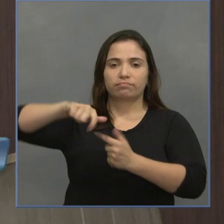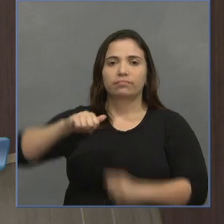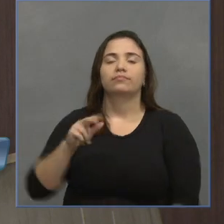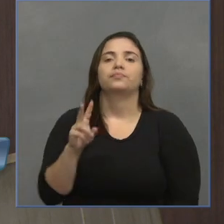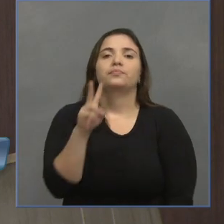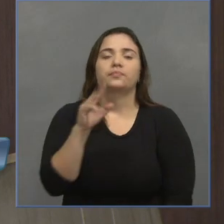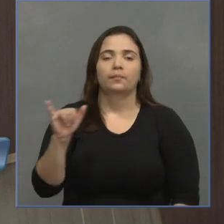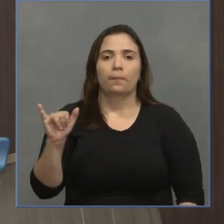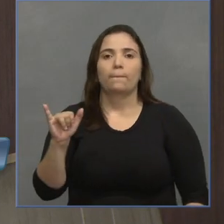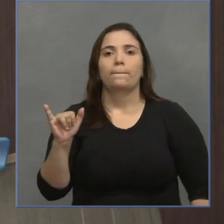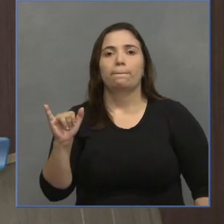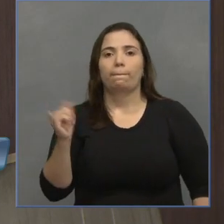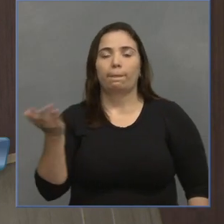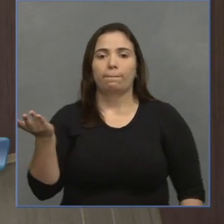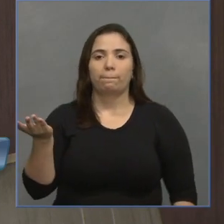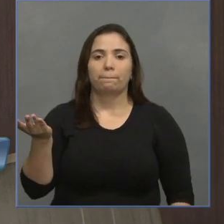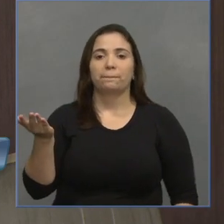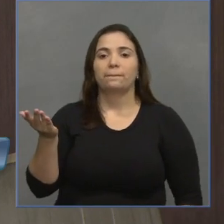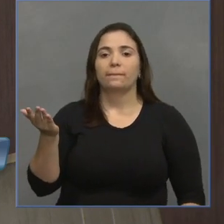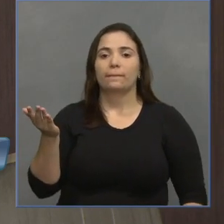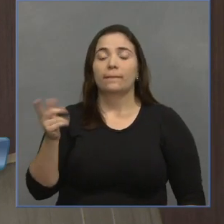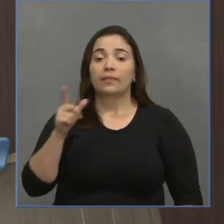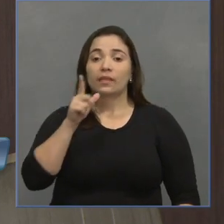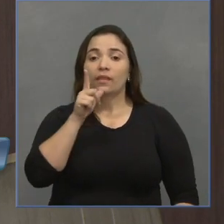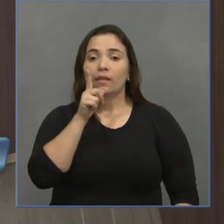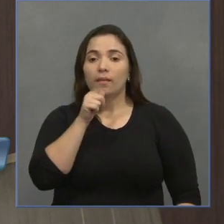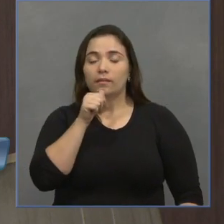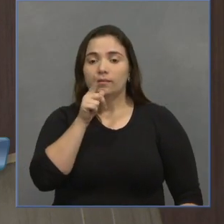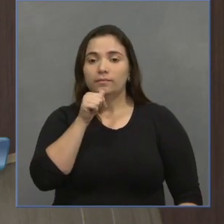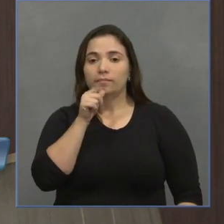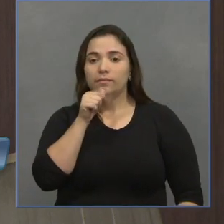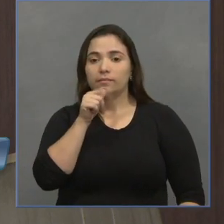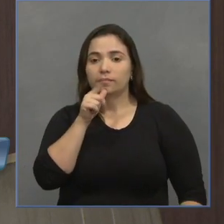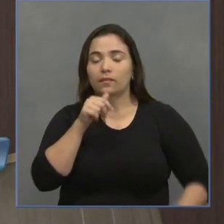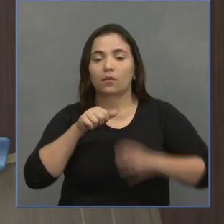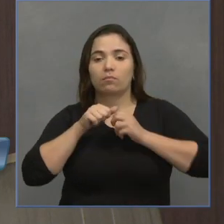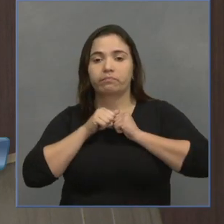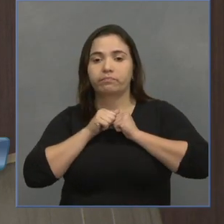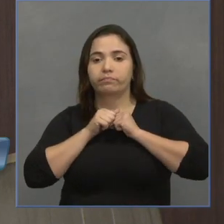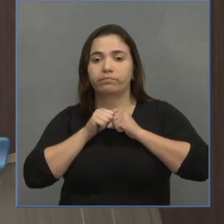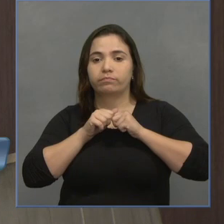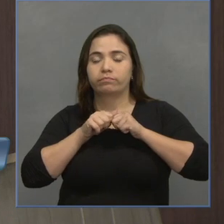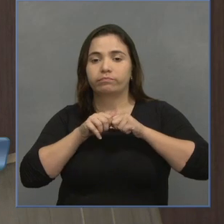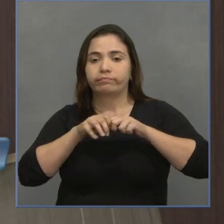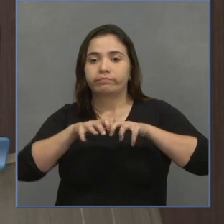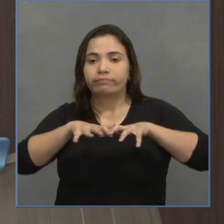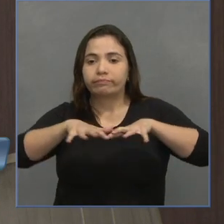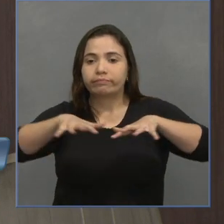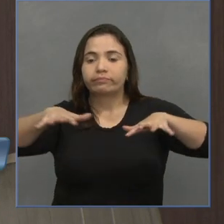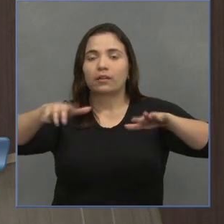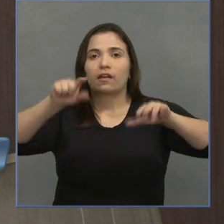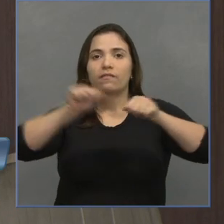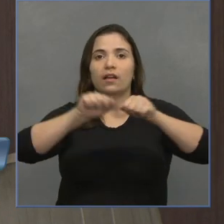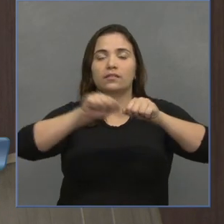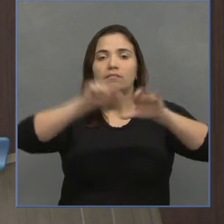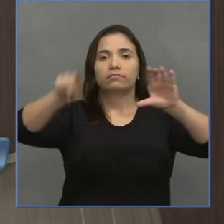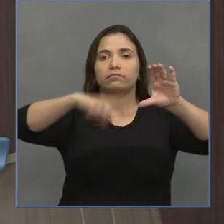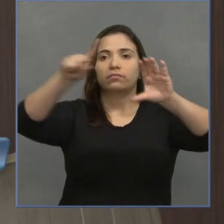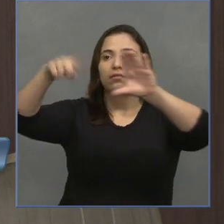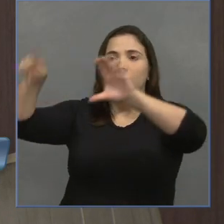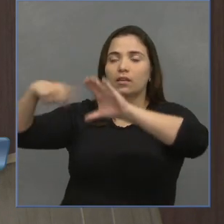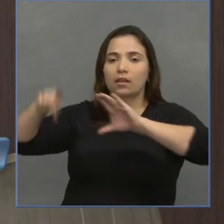combustíveis fósseis, aquece a água se expande, move as turbinas geram energia